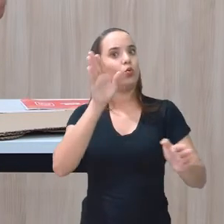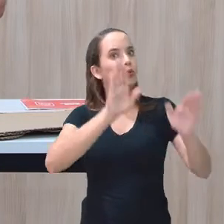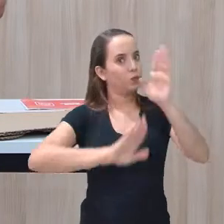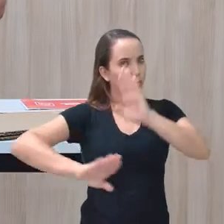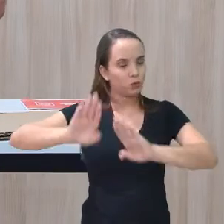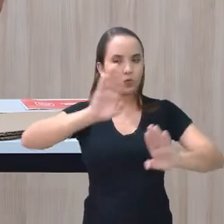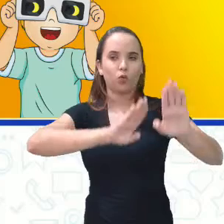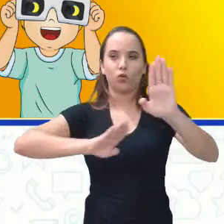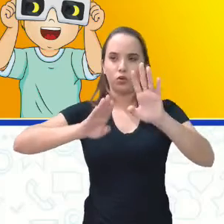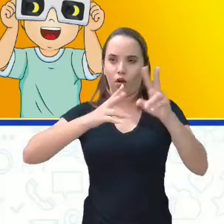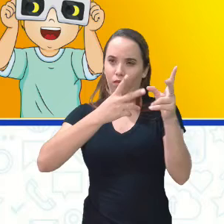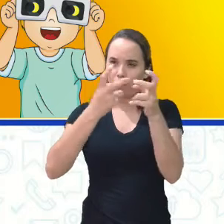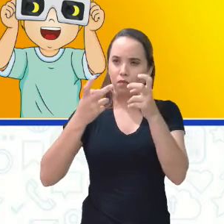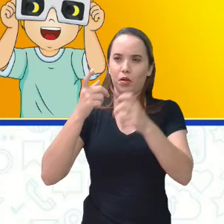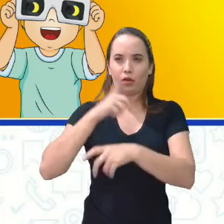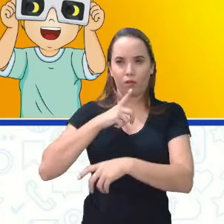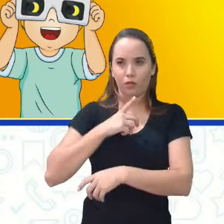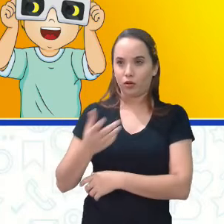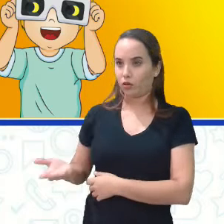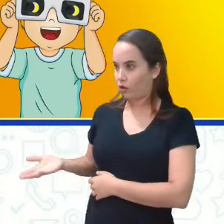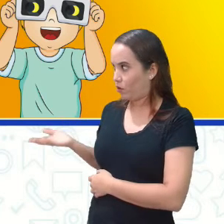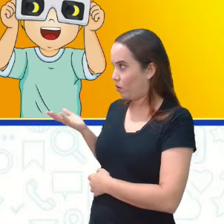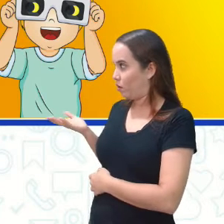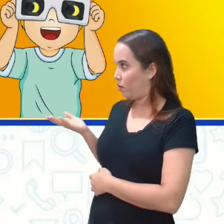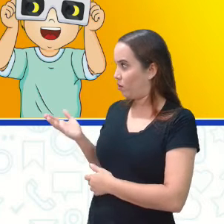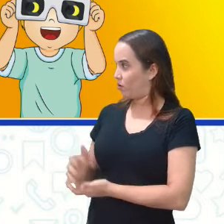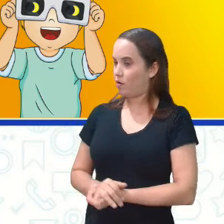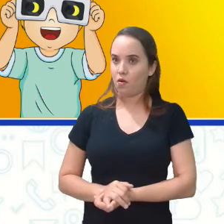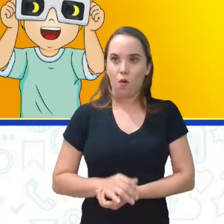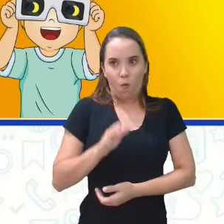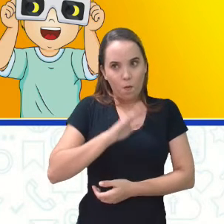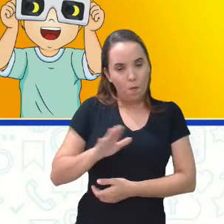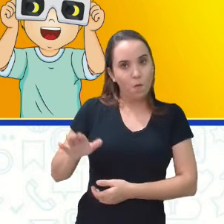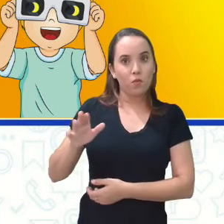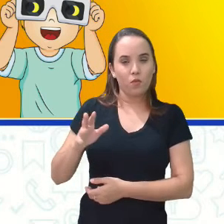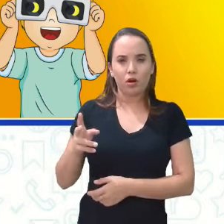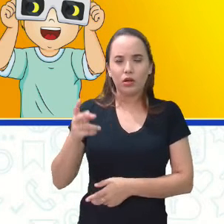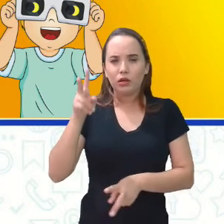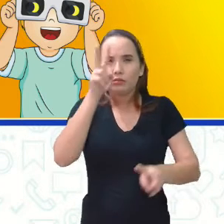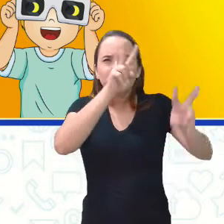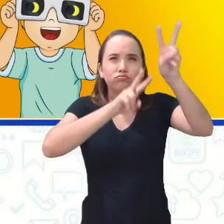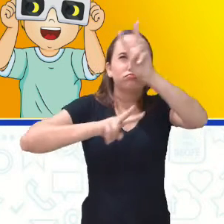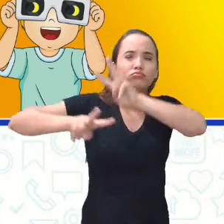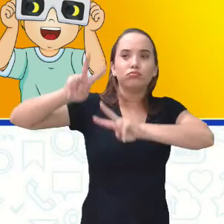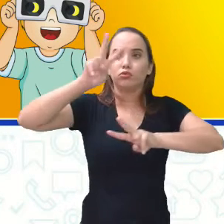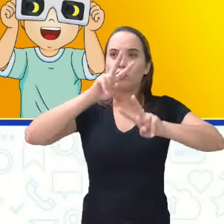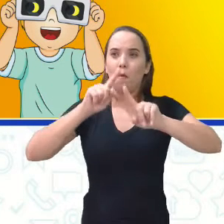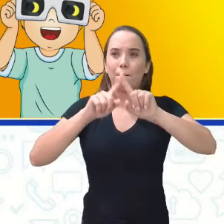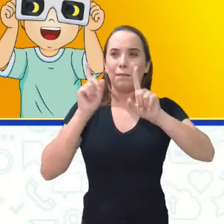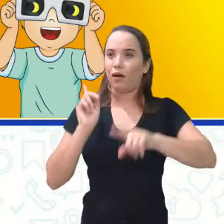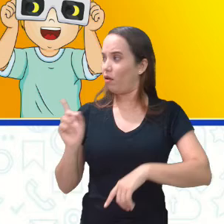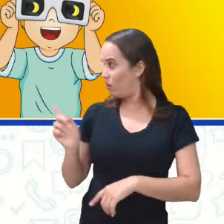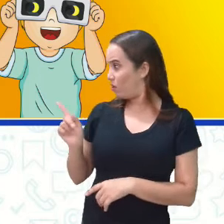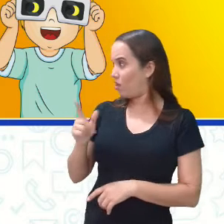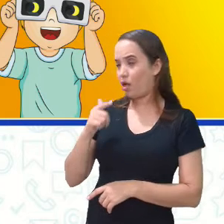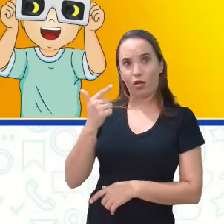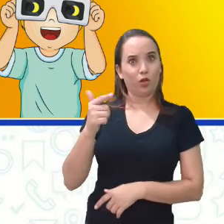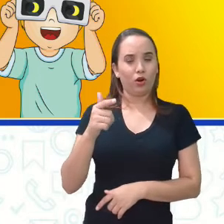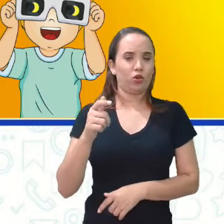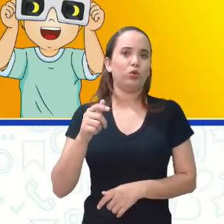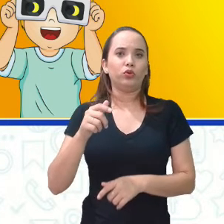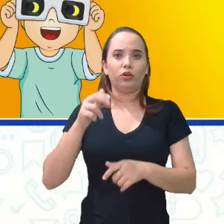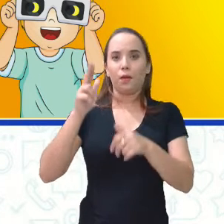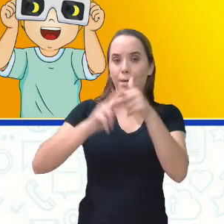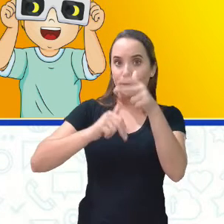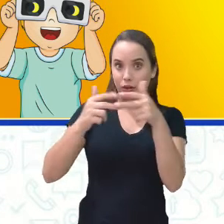uma criança que está observando o eclipse. Só que ela não tinha um equipamento, né? Vamos dizer assim, o